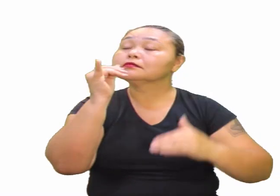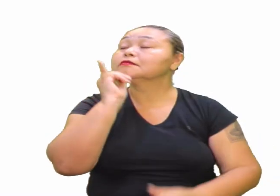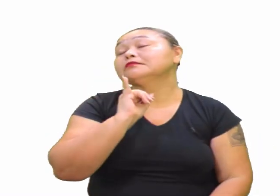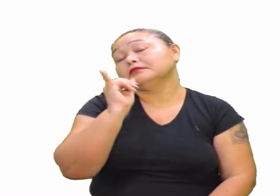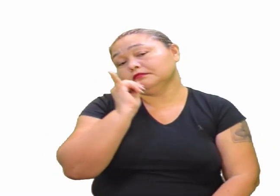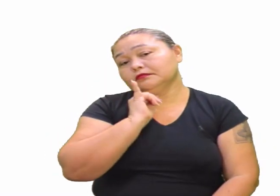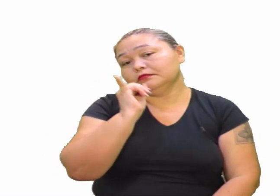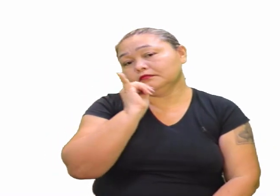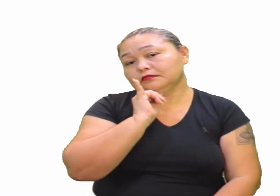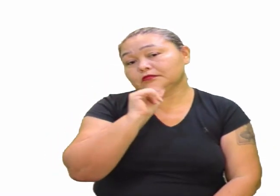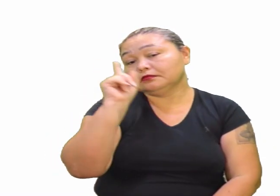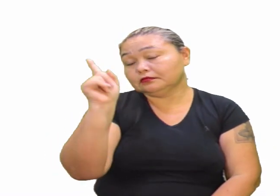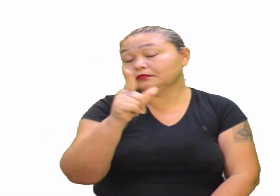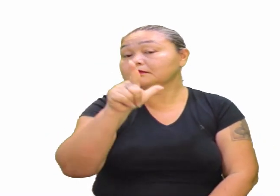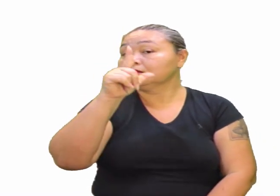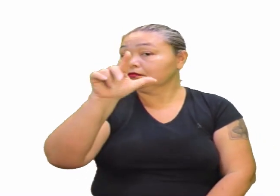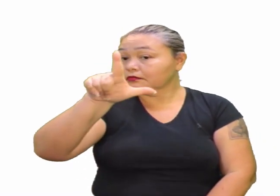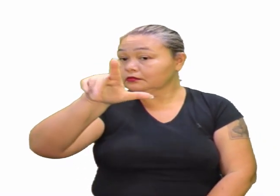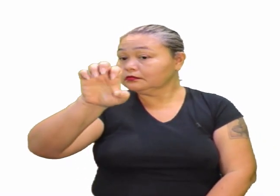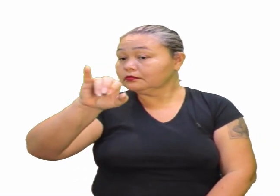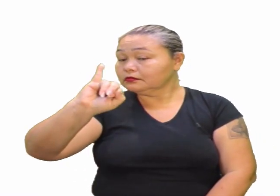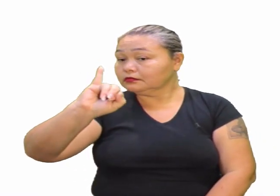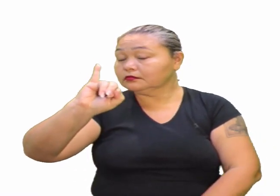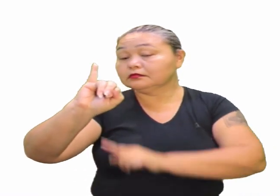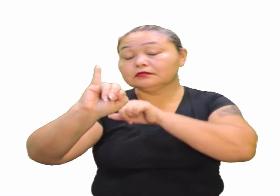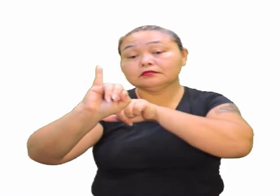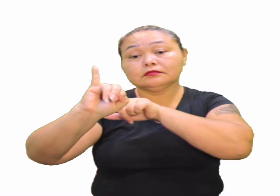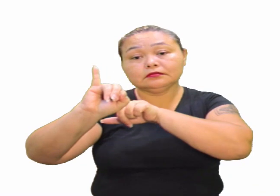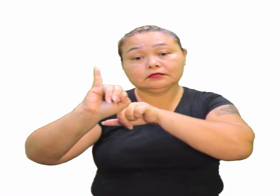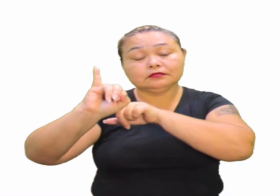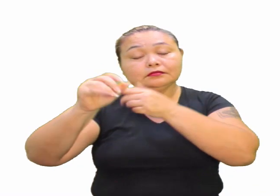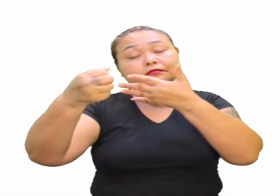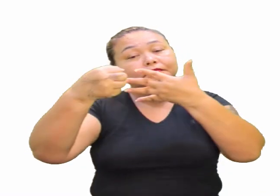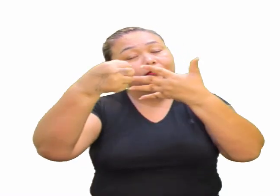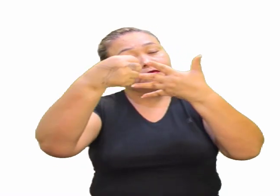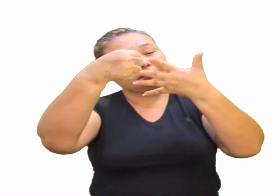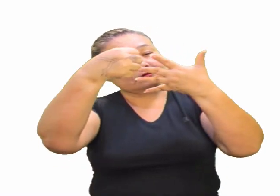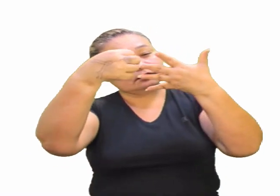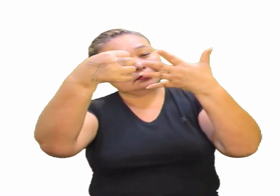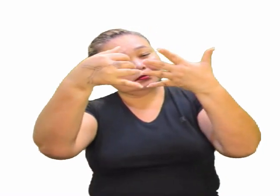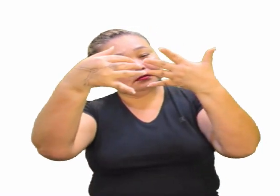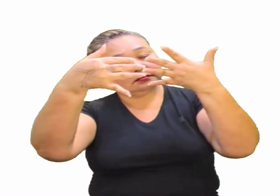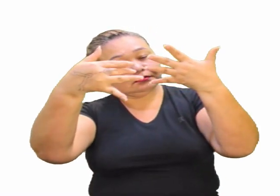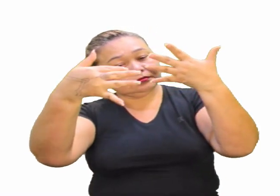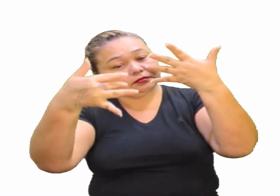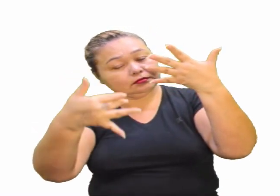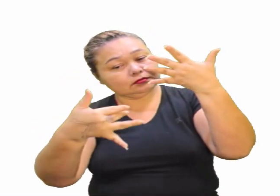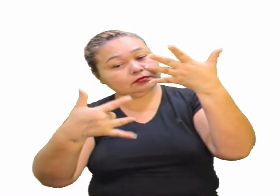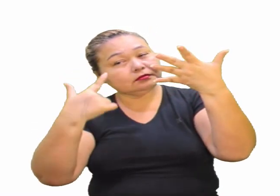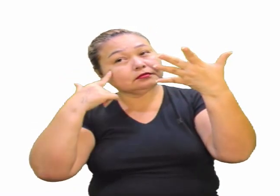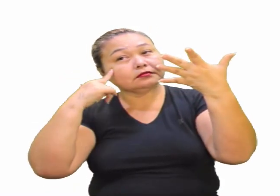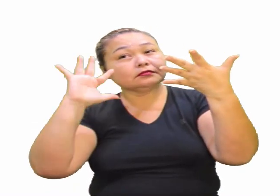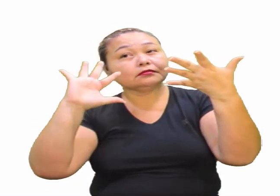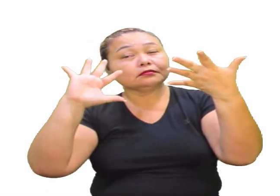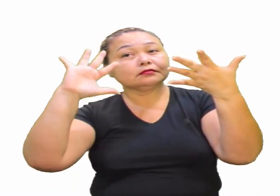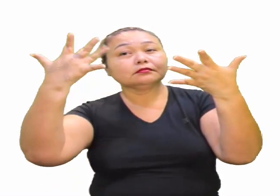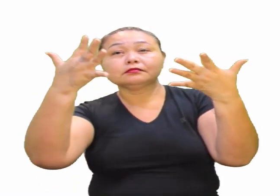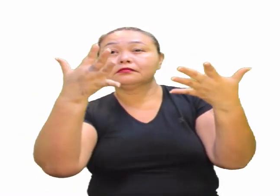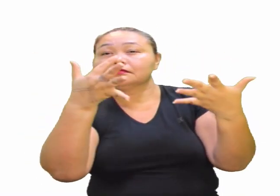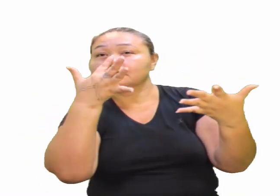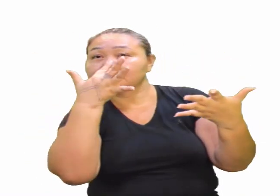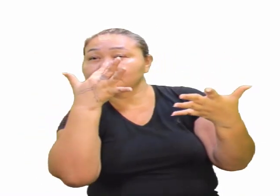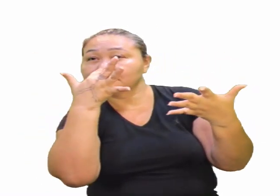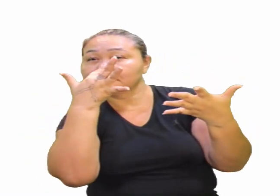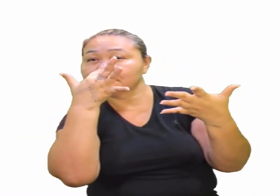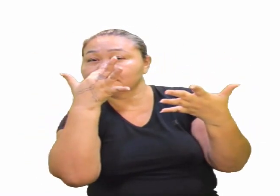Exemplo, uma lei é uma descrição de um fenômeno observável através